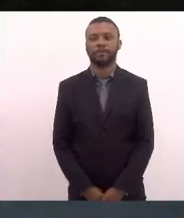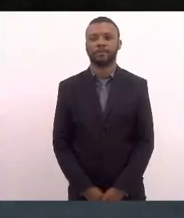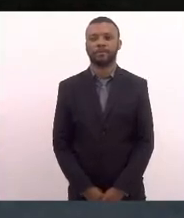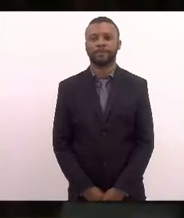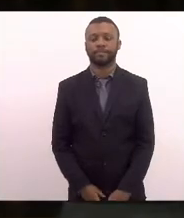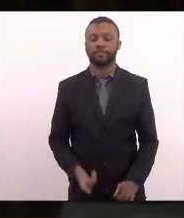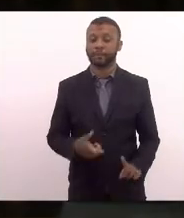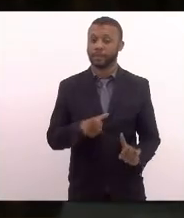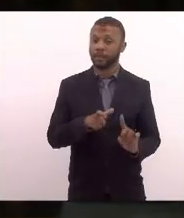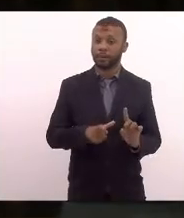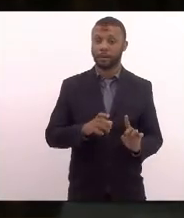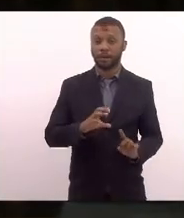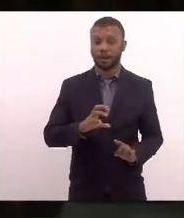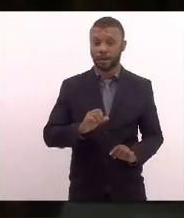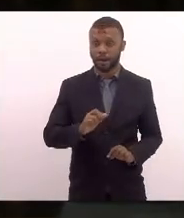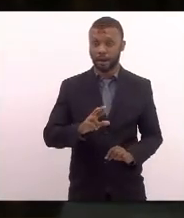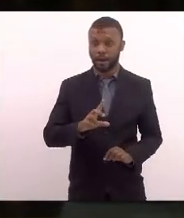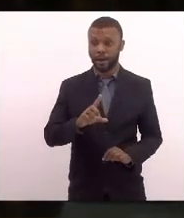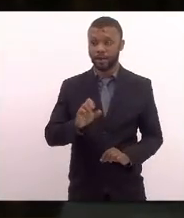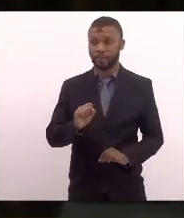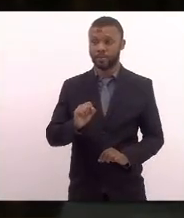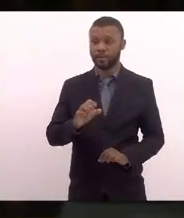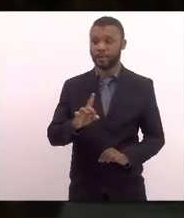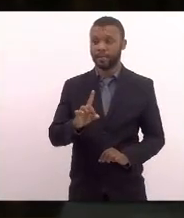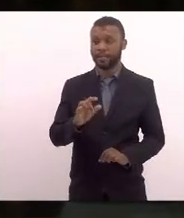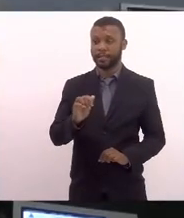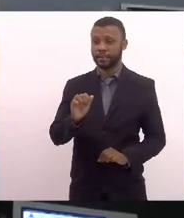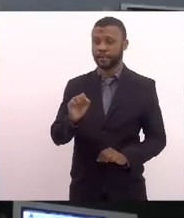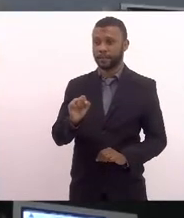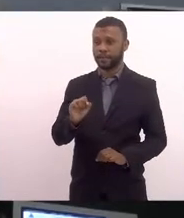Senhor Carlos Dias.